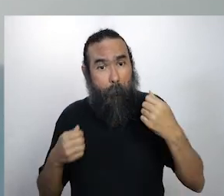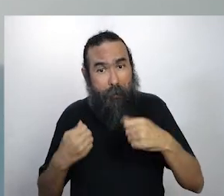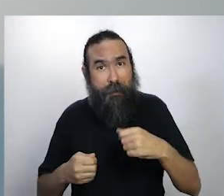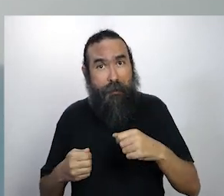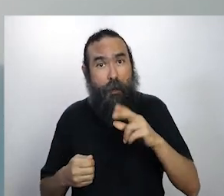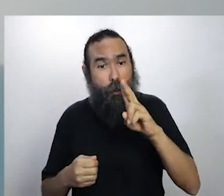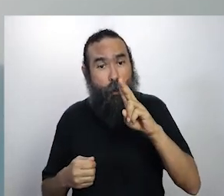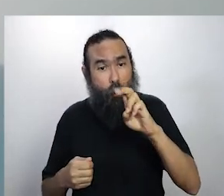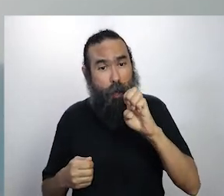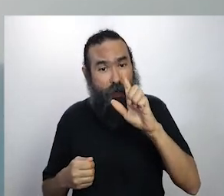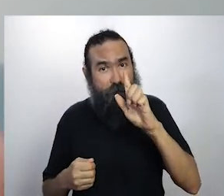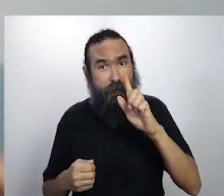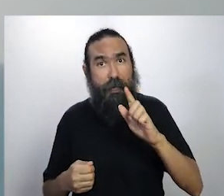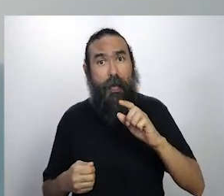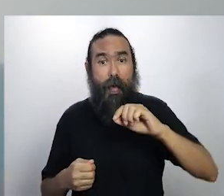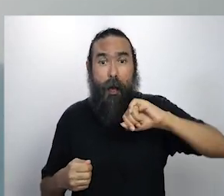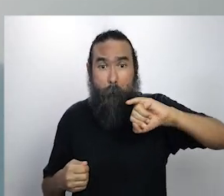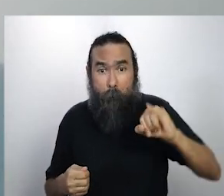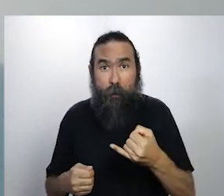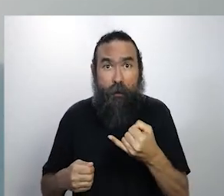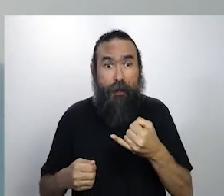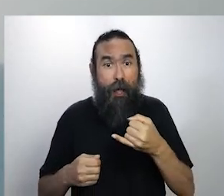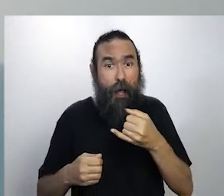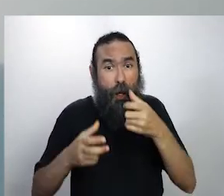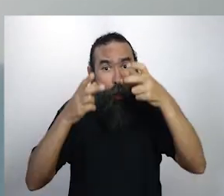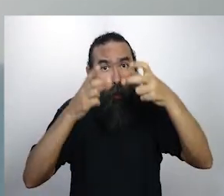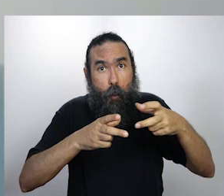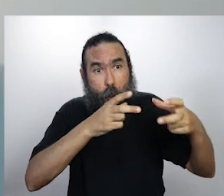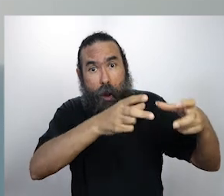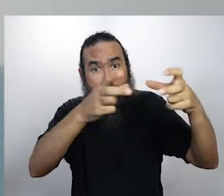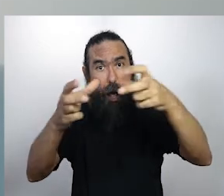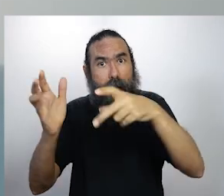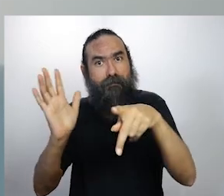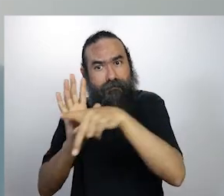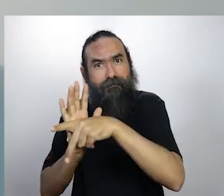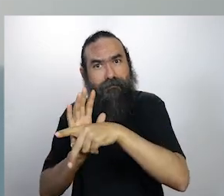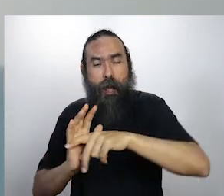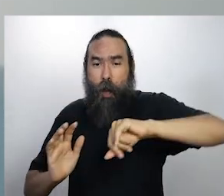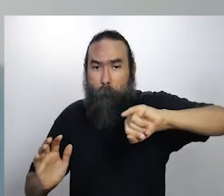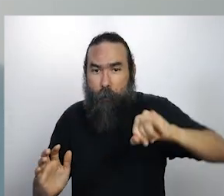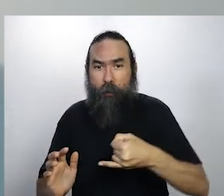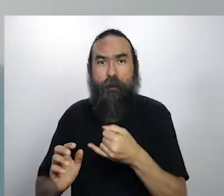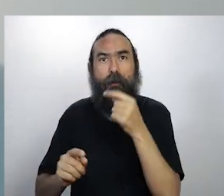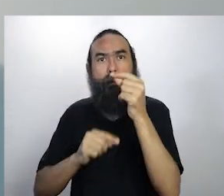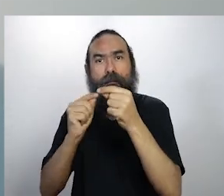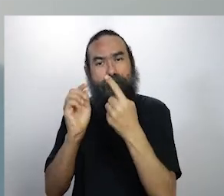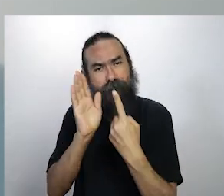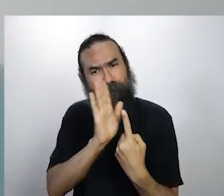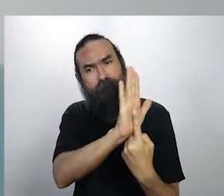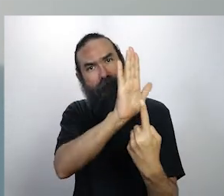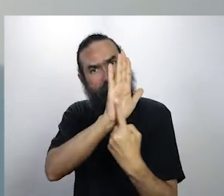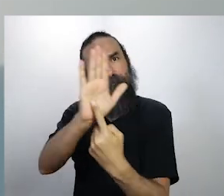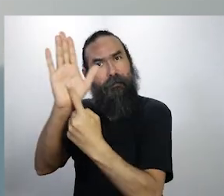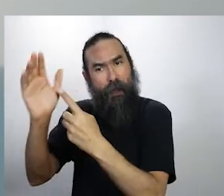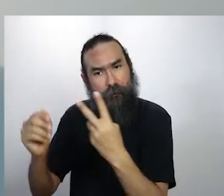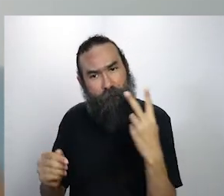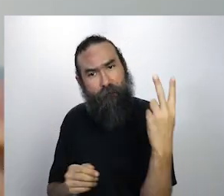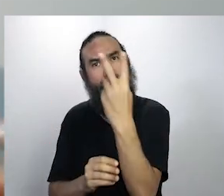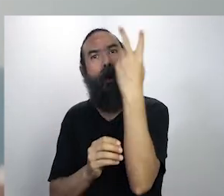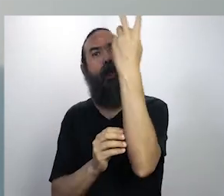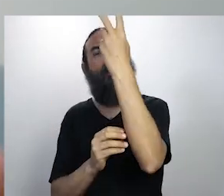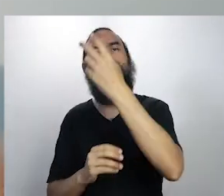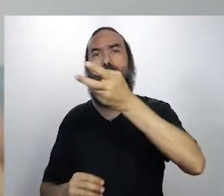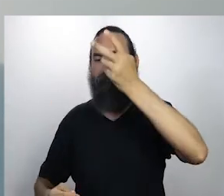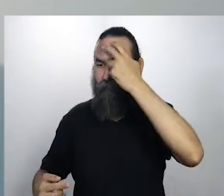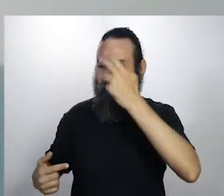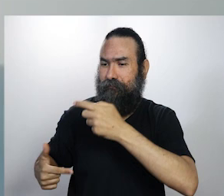poder valorizar e buscar o reconhecimento dessas expressões, né? Porque por mais que a